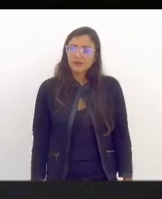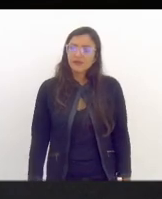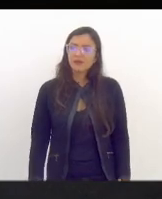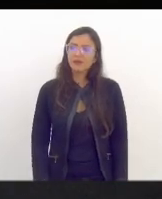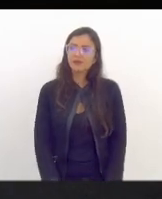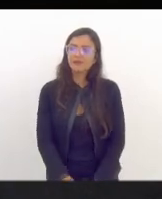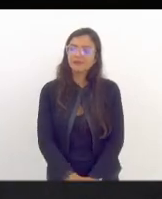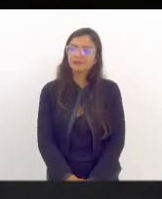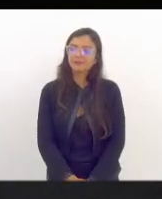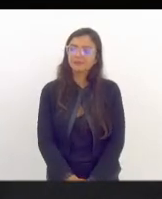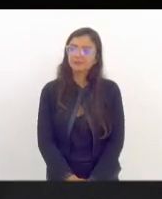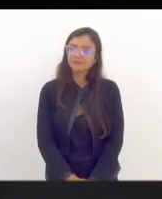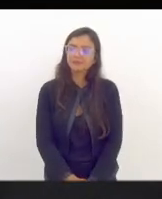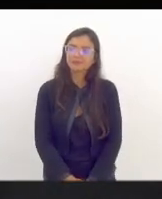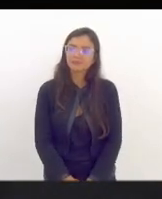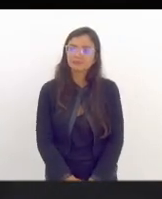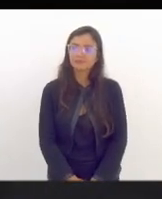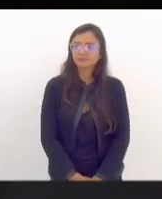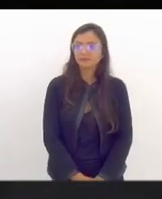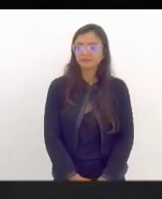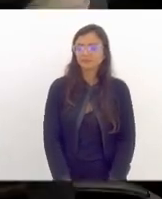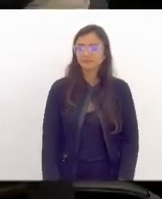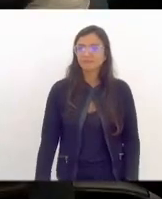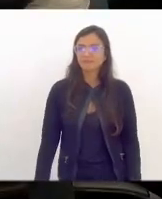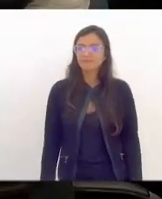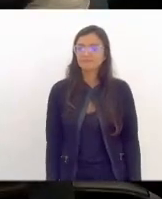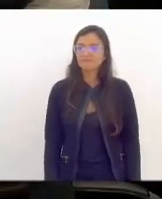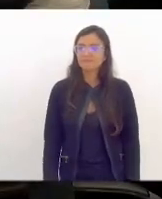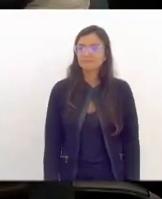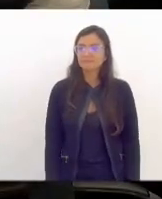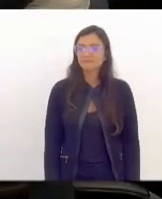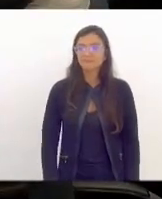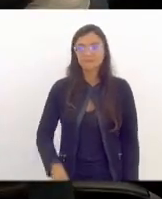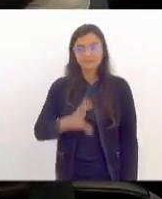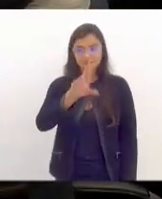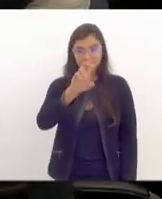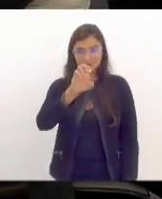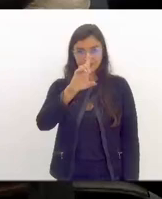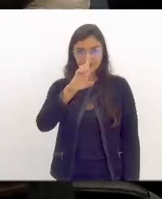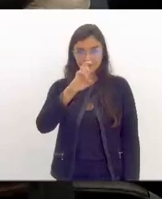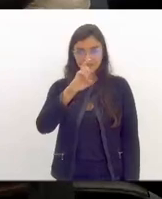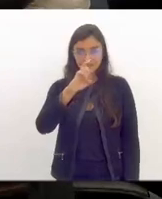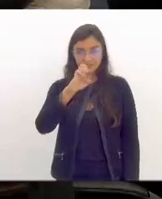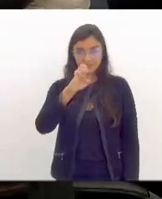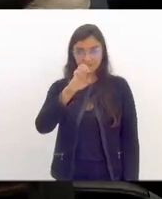o próximo contemplado homenageado de hoje é a rede Baixada